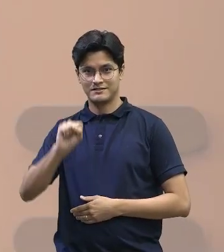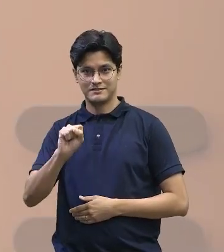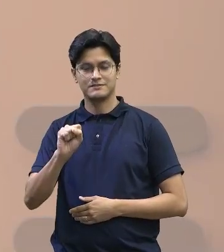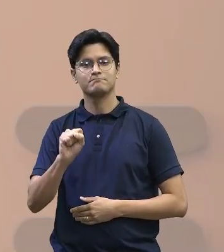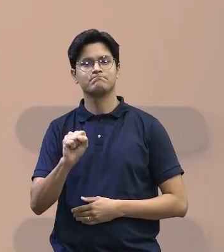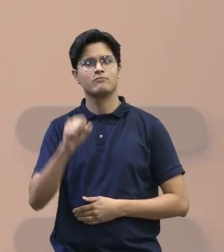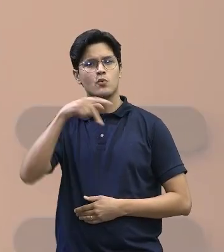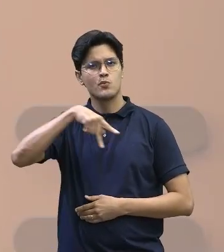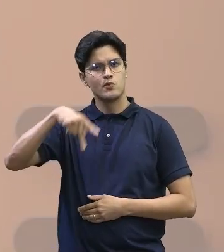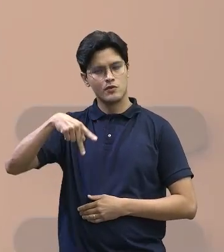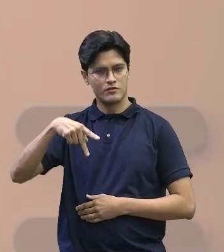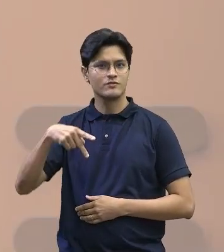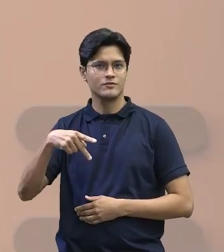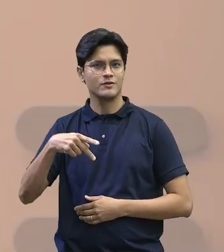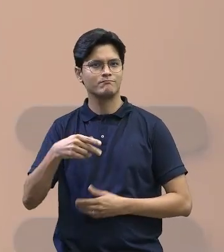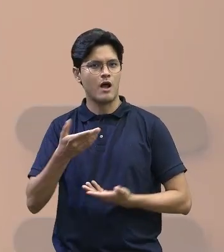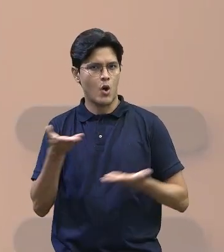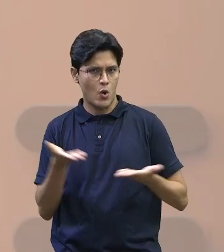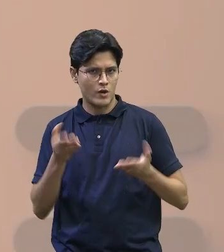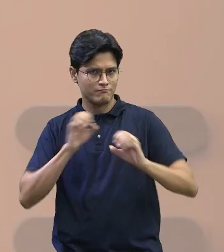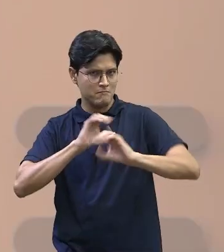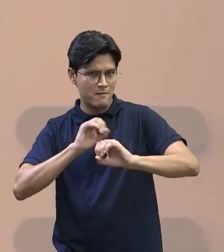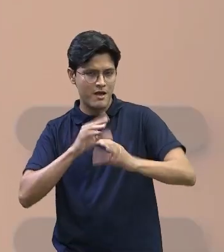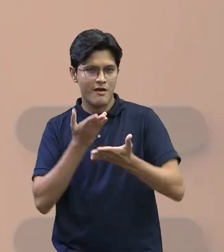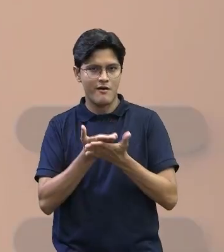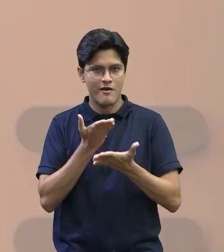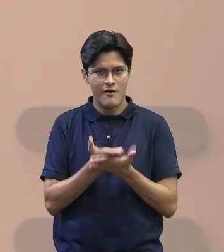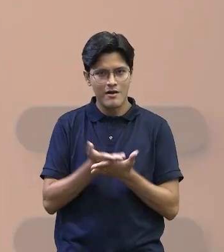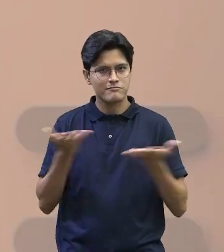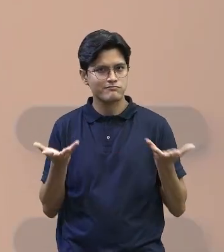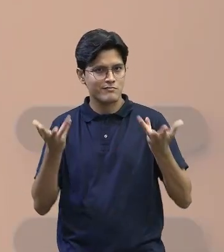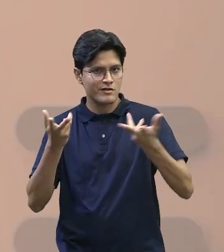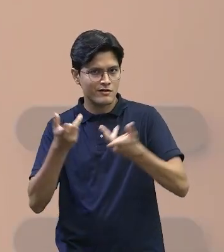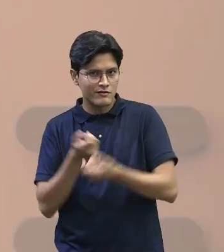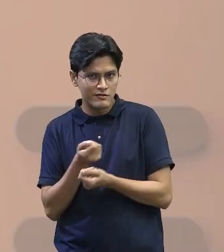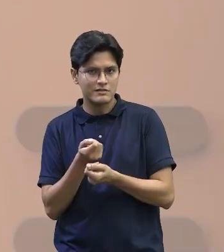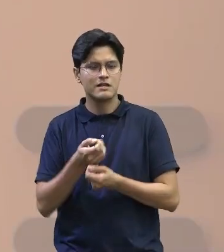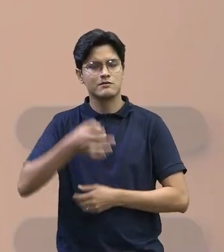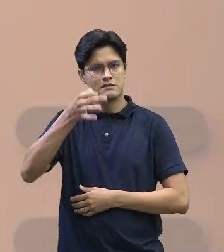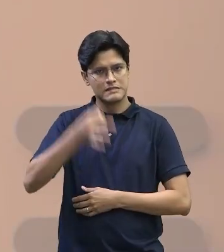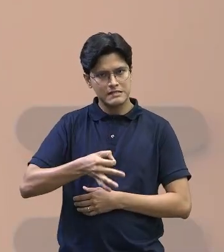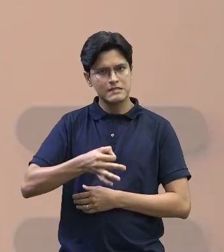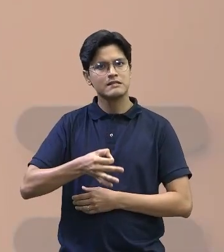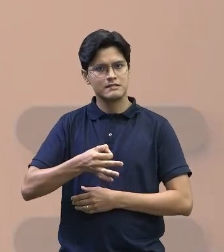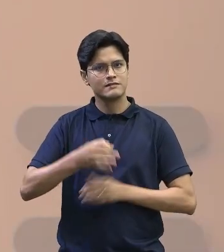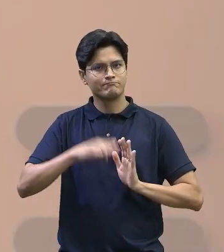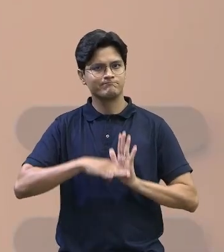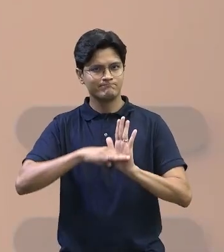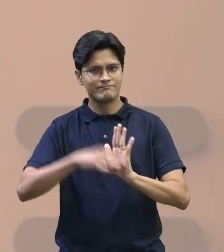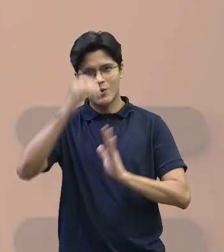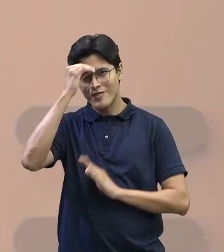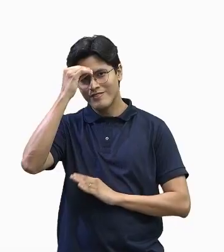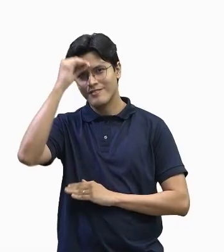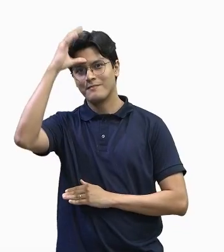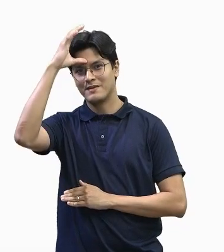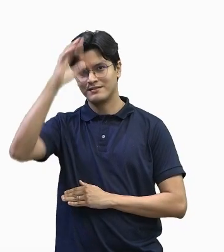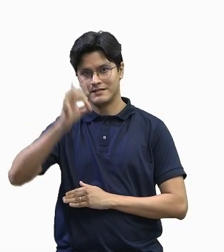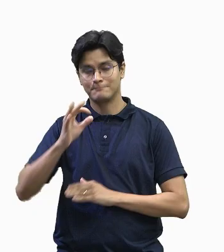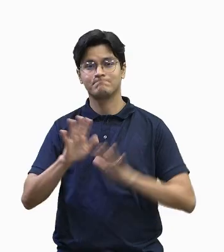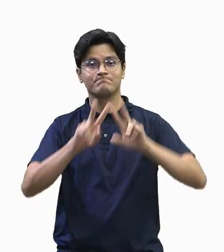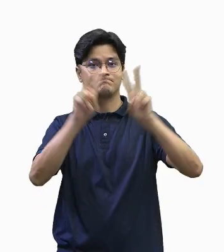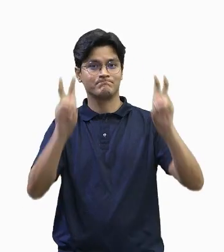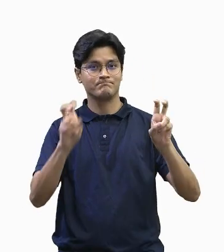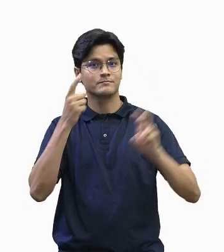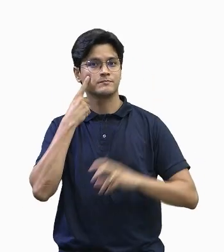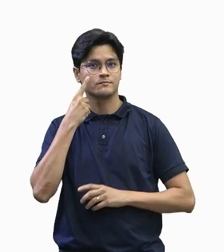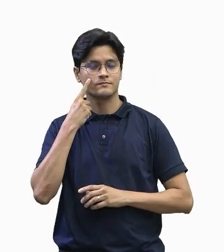aula magnífica, maravilhosa, que tenho certeza que vai agregar ao conhecimento de vocês. Vamos então a ela, ao tema de nossa aula.